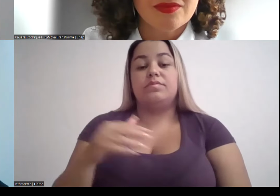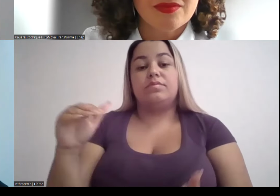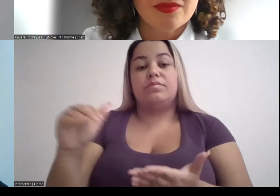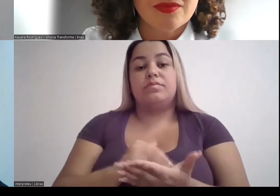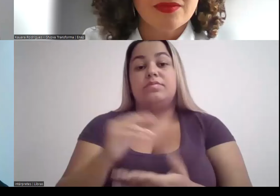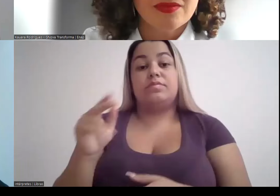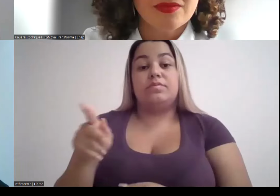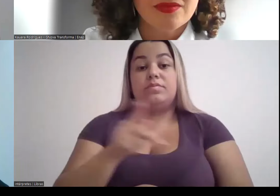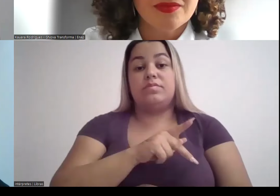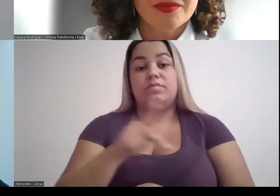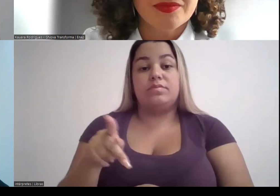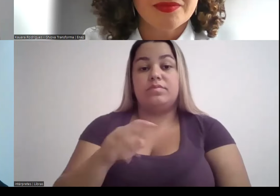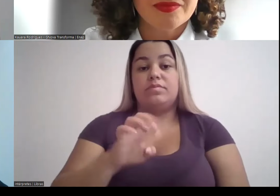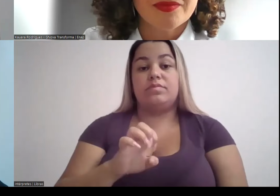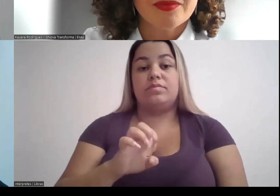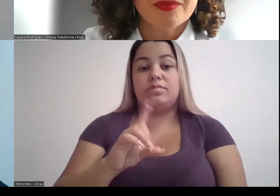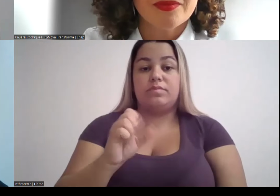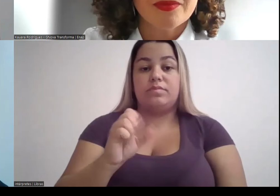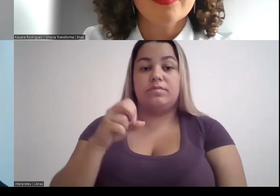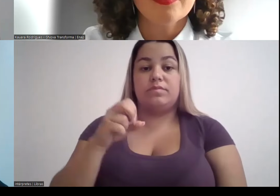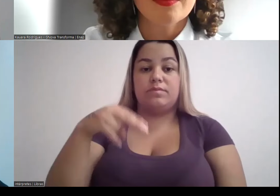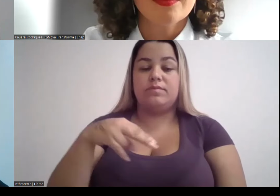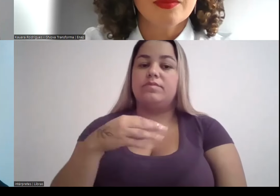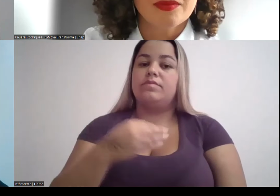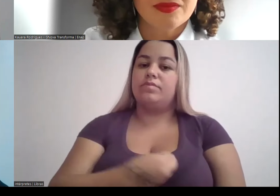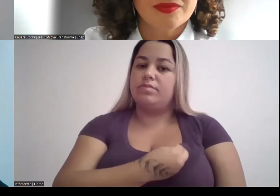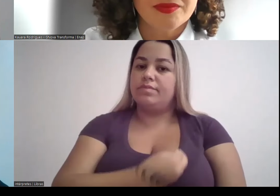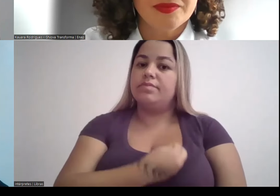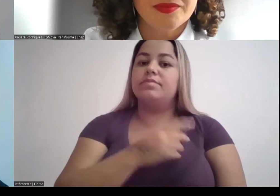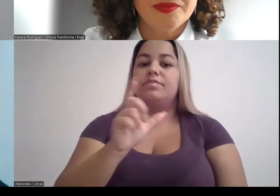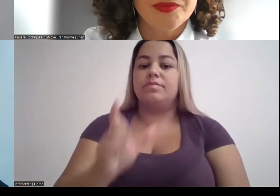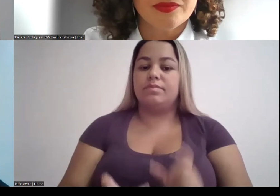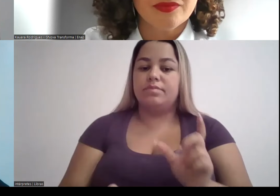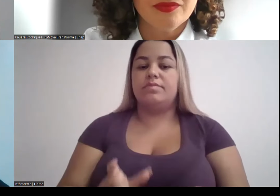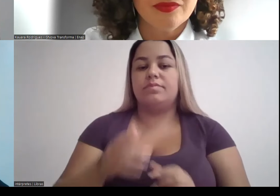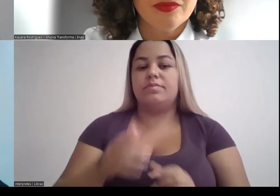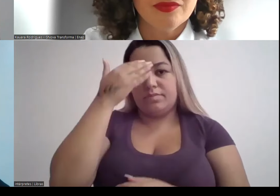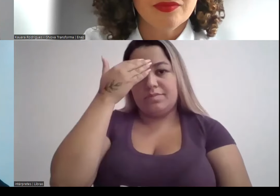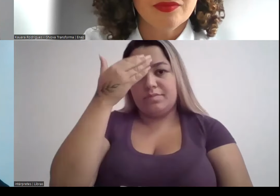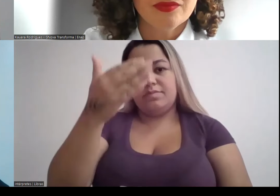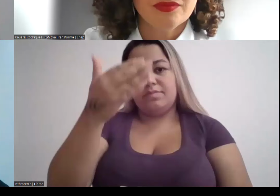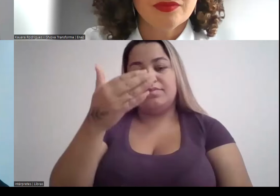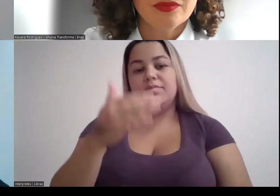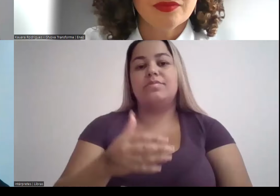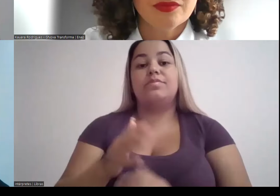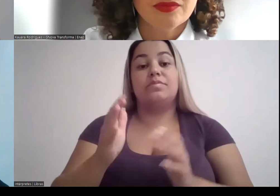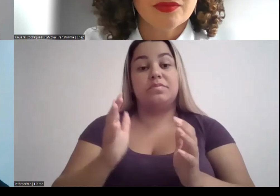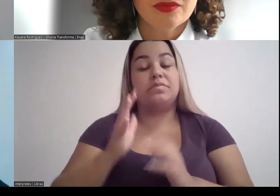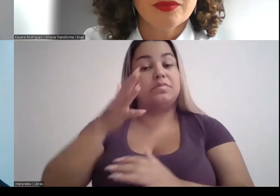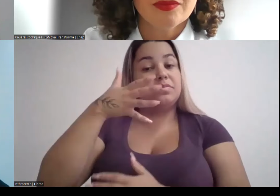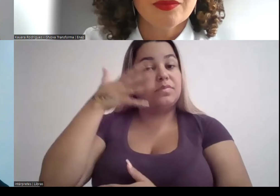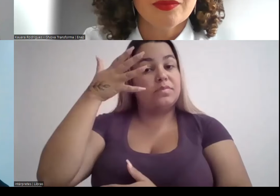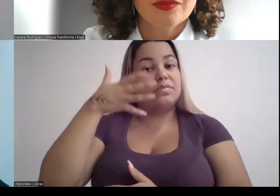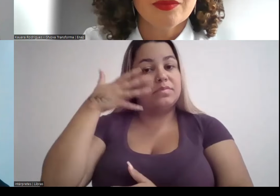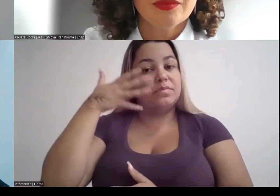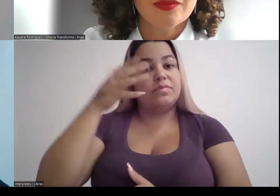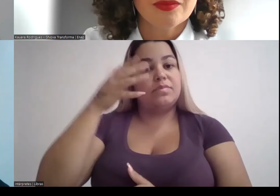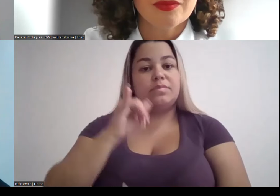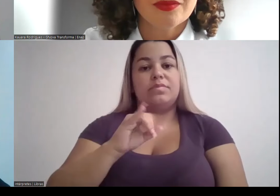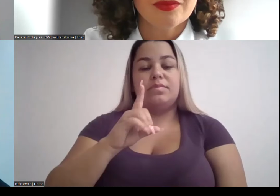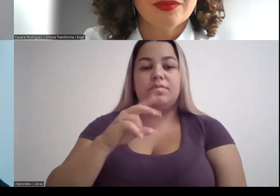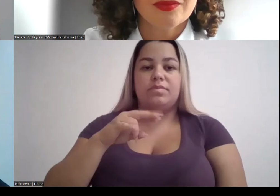Edson Escabora, a presença de cada um de vocês. Agradecer as nossas ricas palestrantes, Ildma,